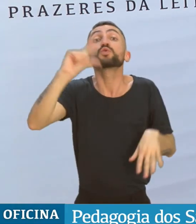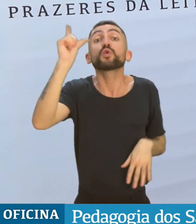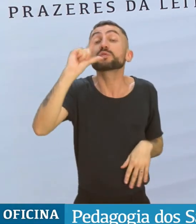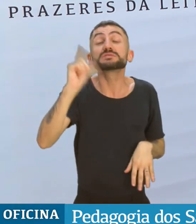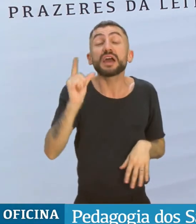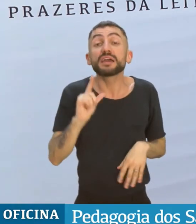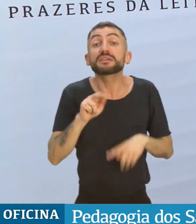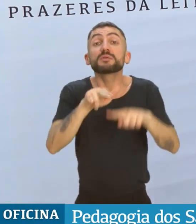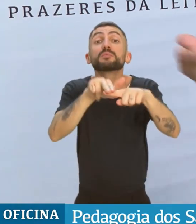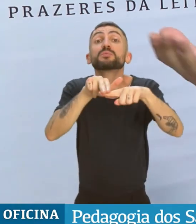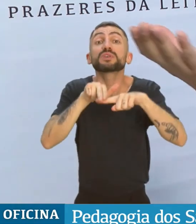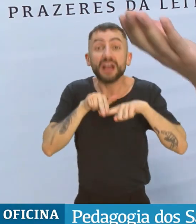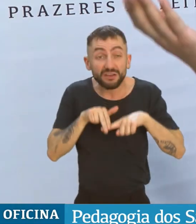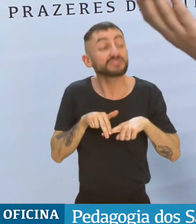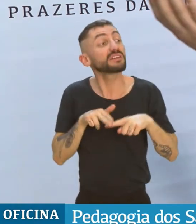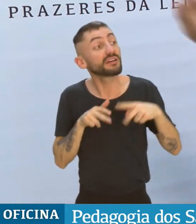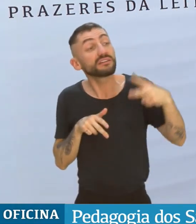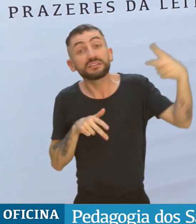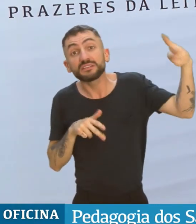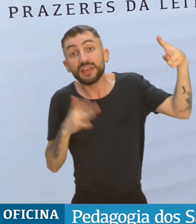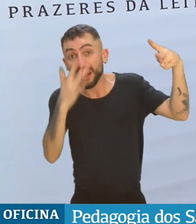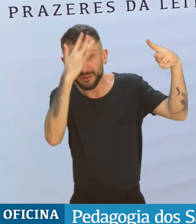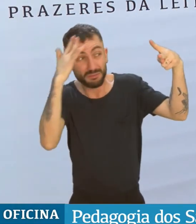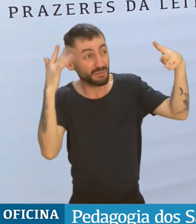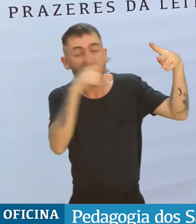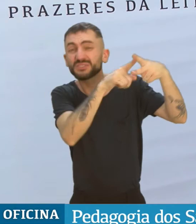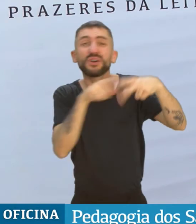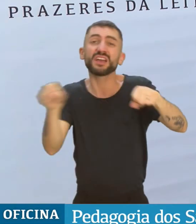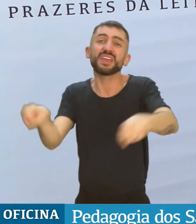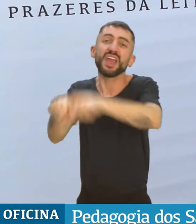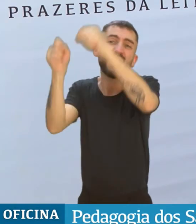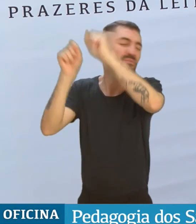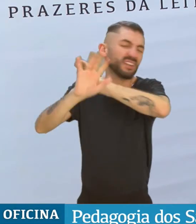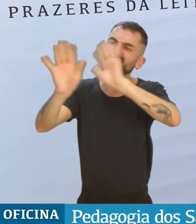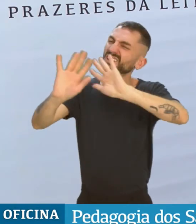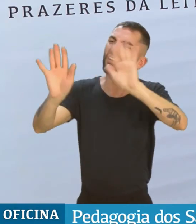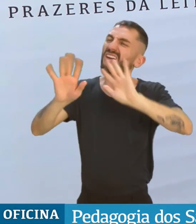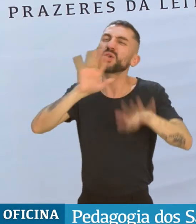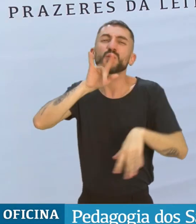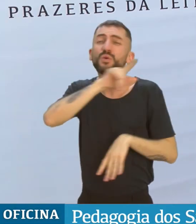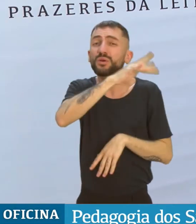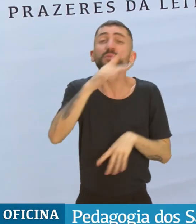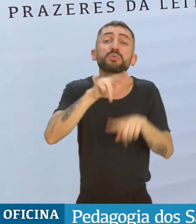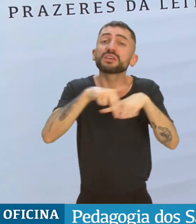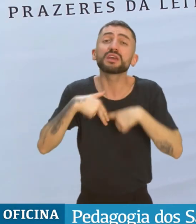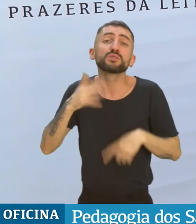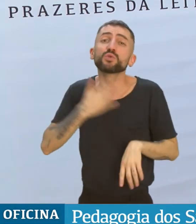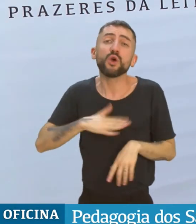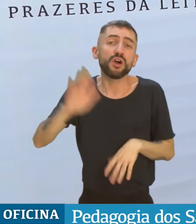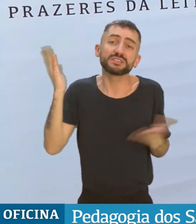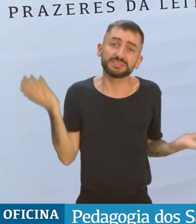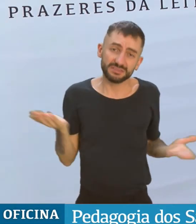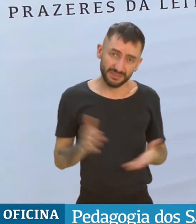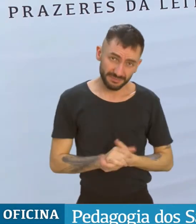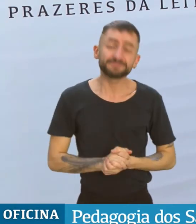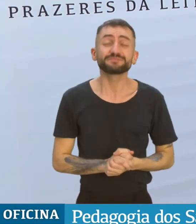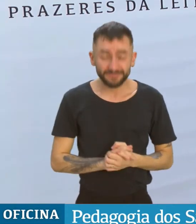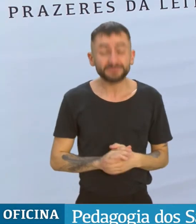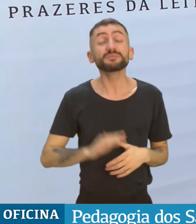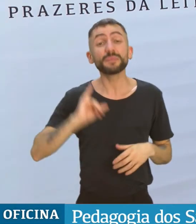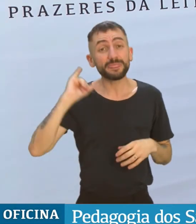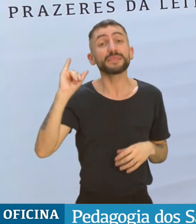ela chega, a gente tem pessoas que vai lá e quebra e afasta tudo isso, né? Eu acho que é muito importante